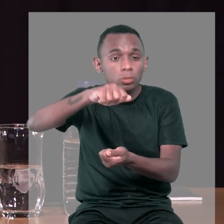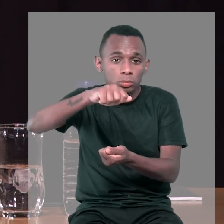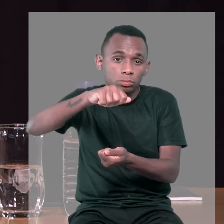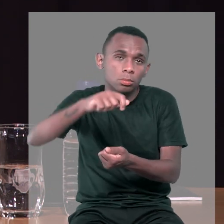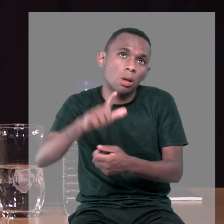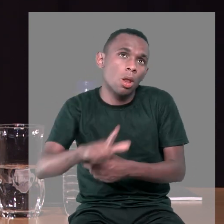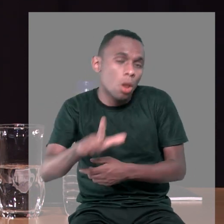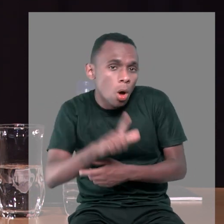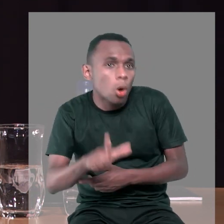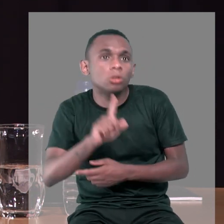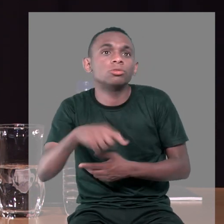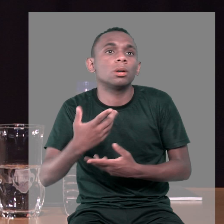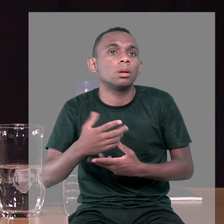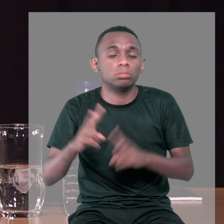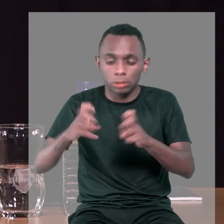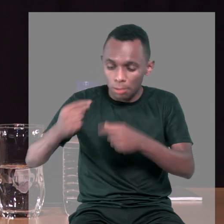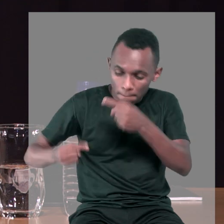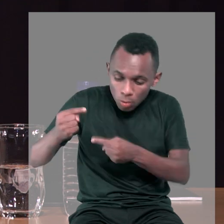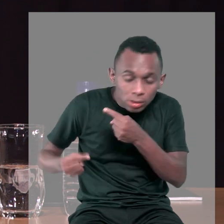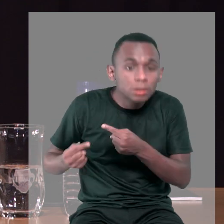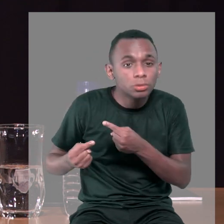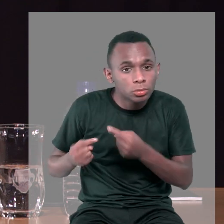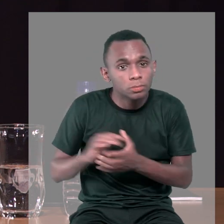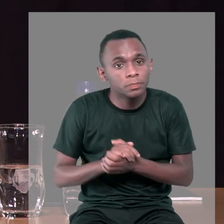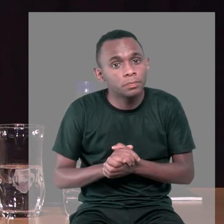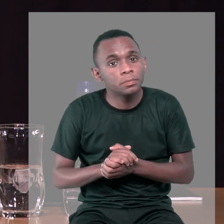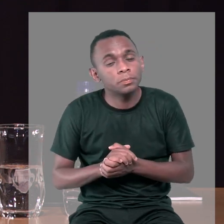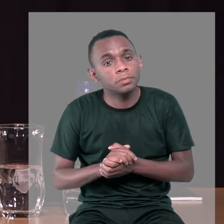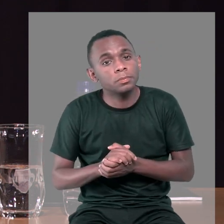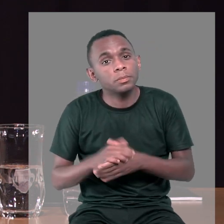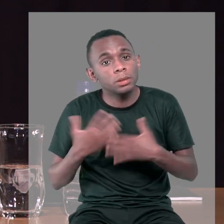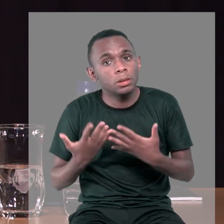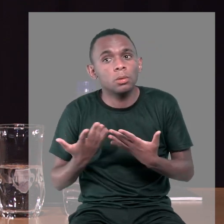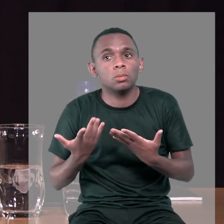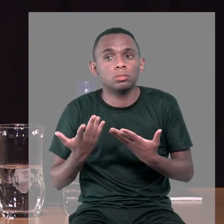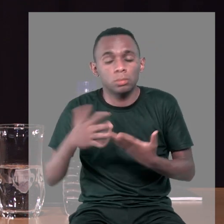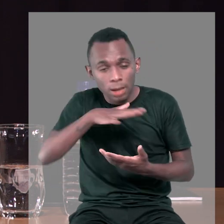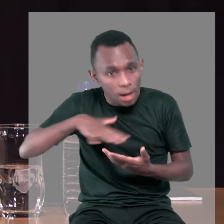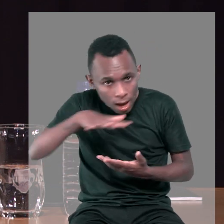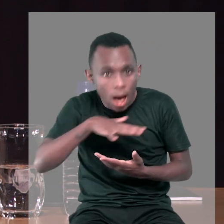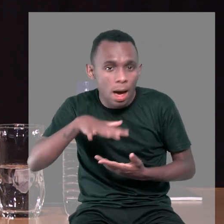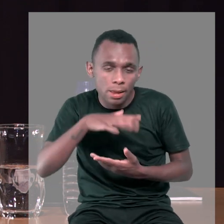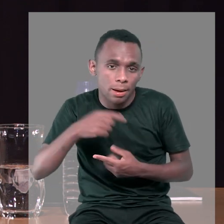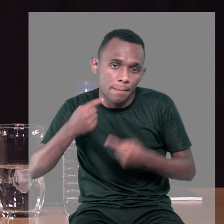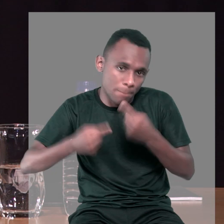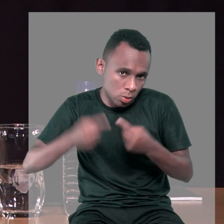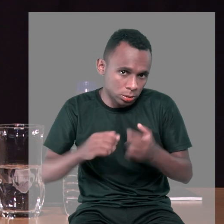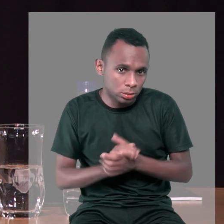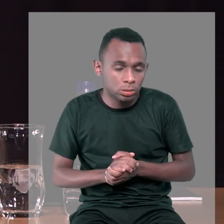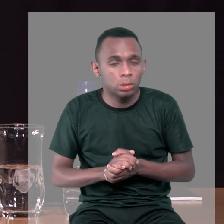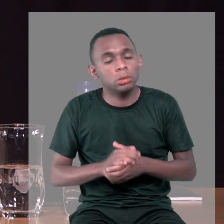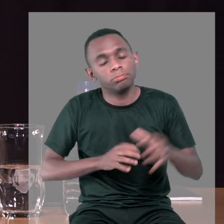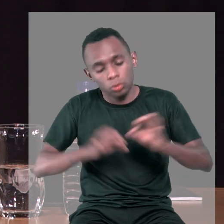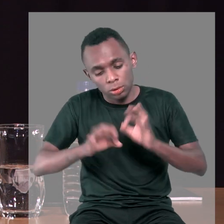partes. Em cada uma delas eu trato de um tópico. Então, na primeira parte eu trato do tópico da